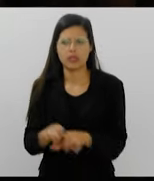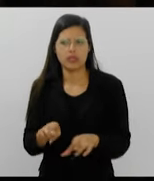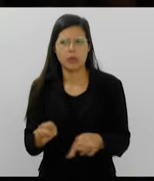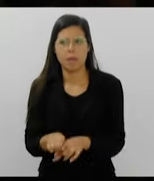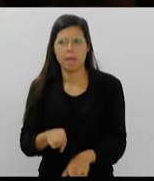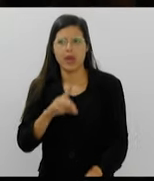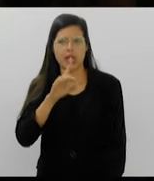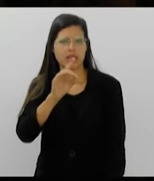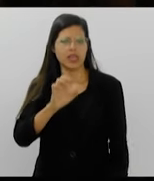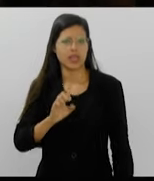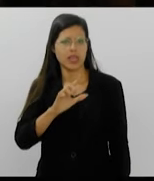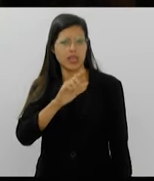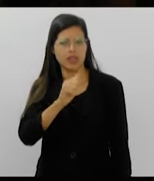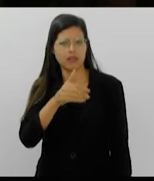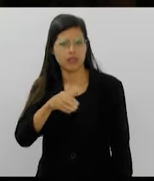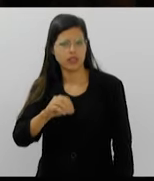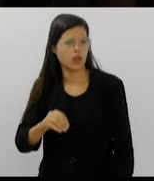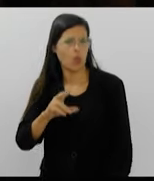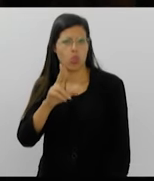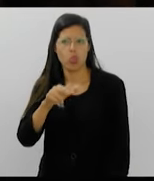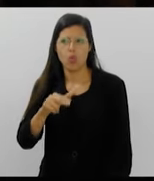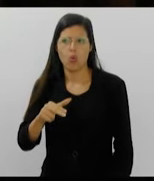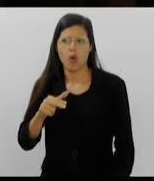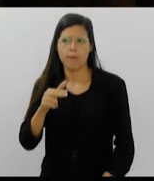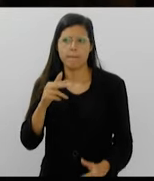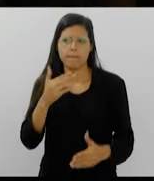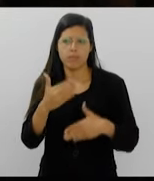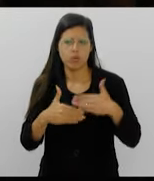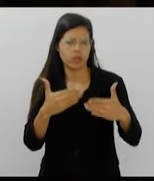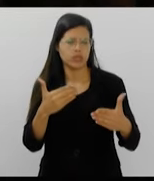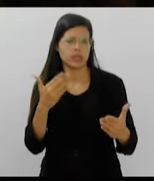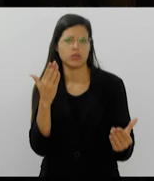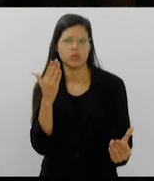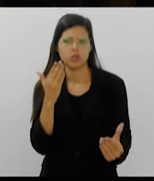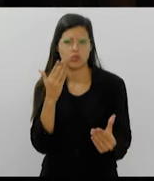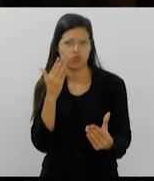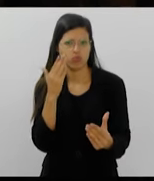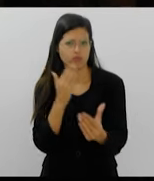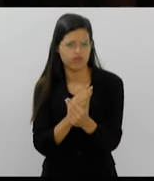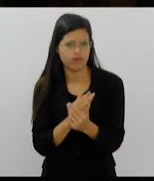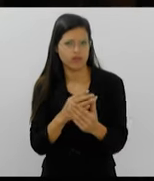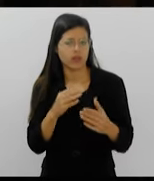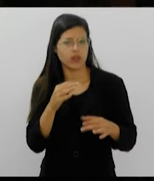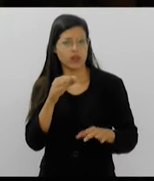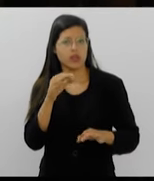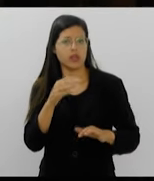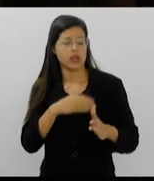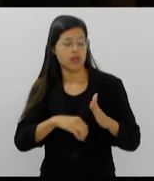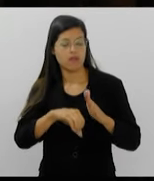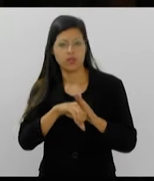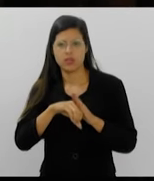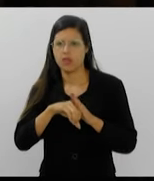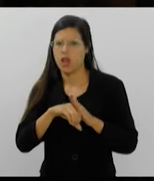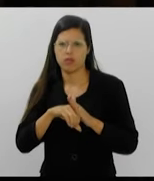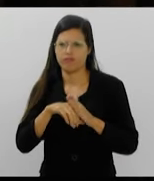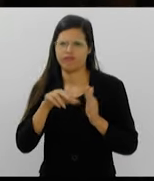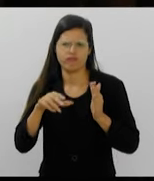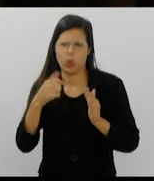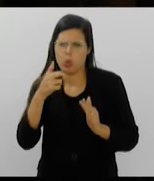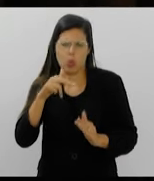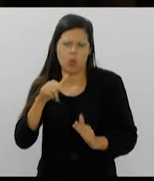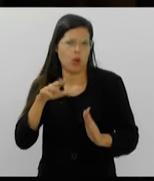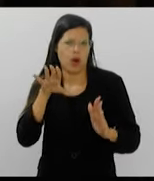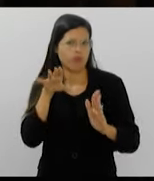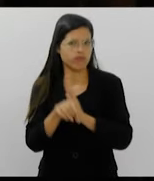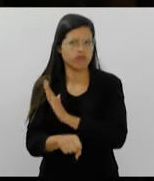criminal algum, muito menos por roubalheira, qualquer coisa que eventualmente eu seja